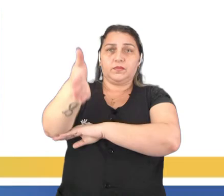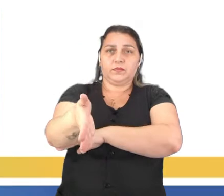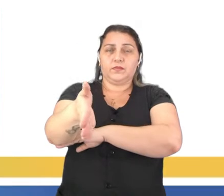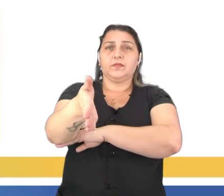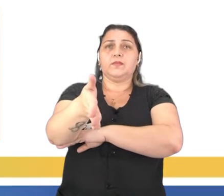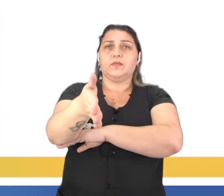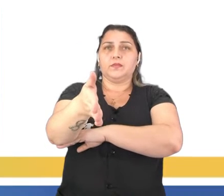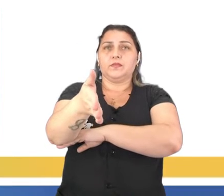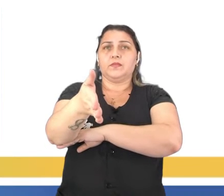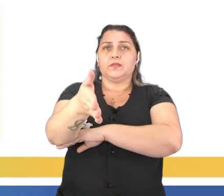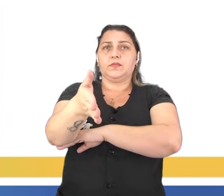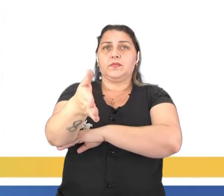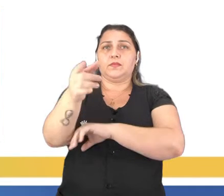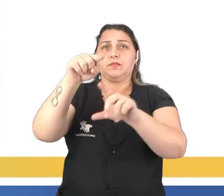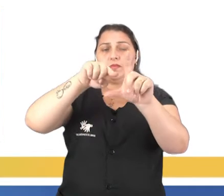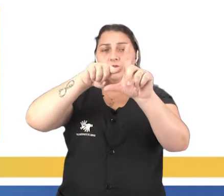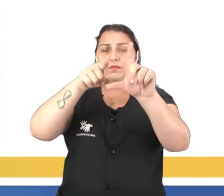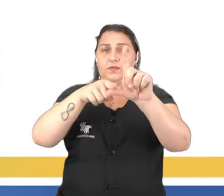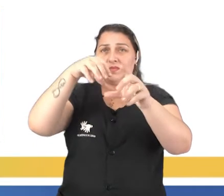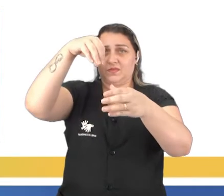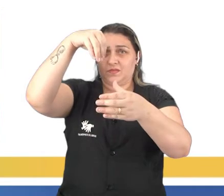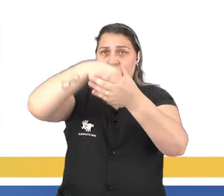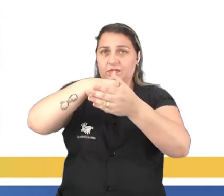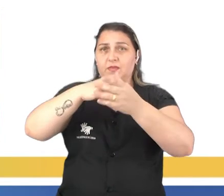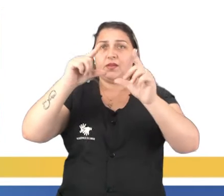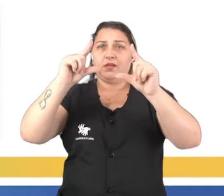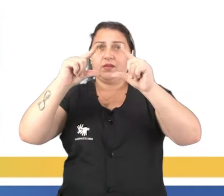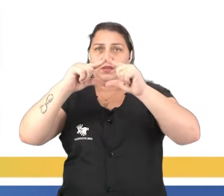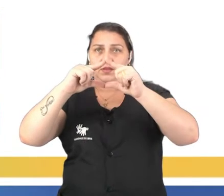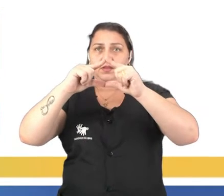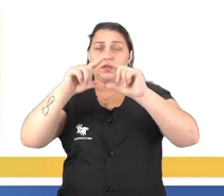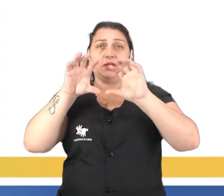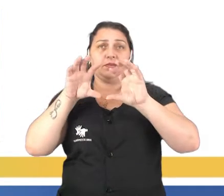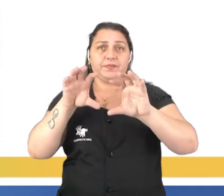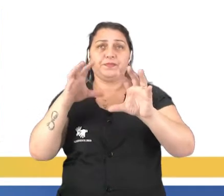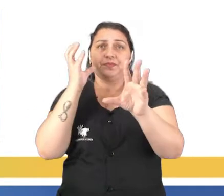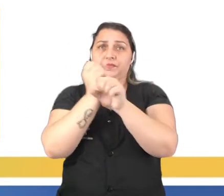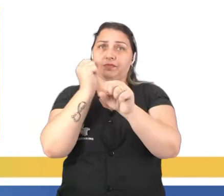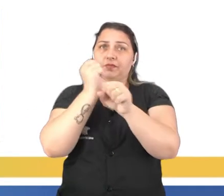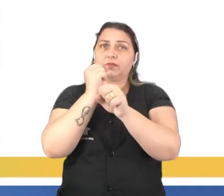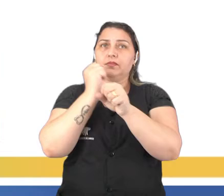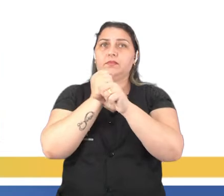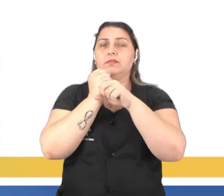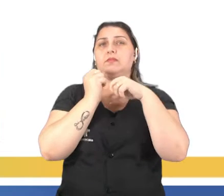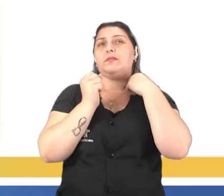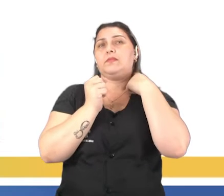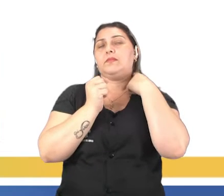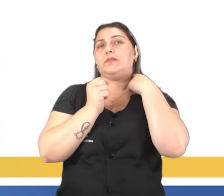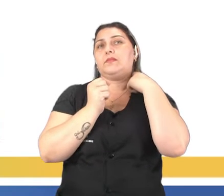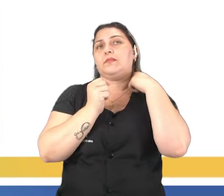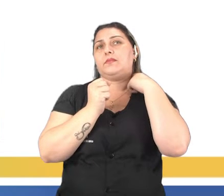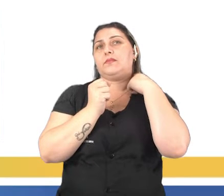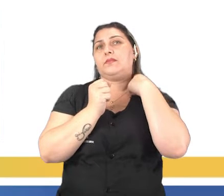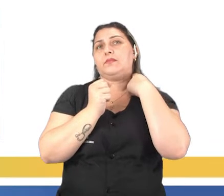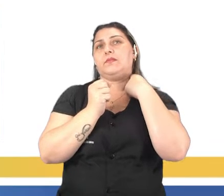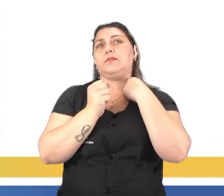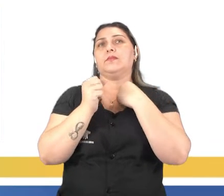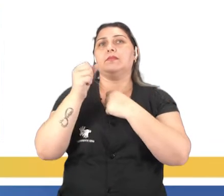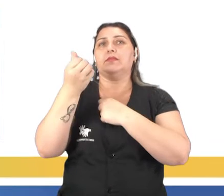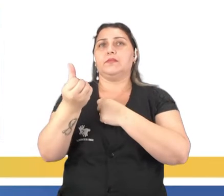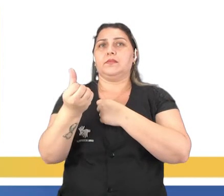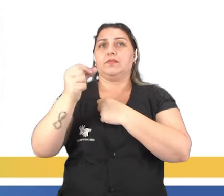envolvidos como ângulos internos desses triângulos. Então, assim, a soma dos ângulos internos do octógono vai ser dada